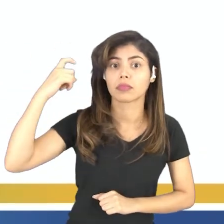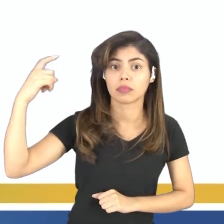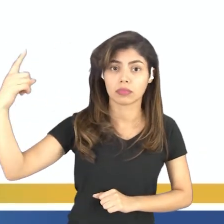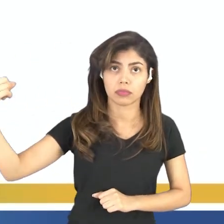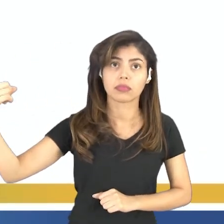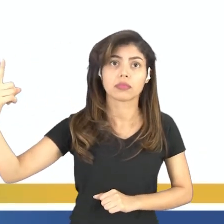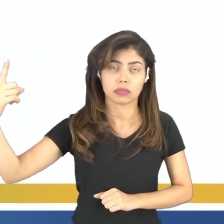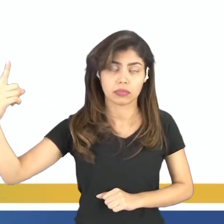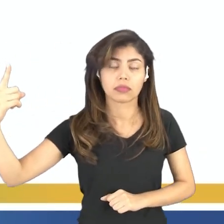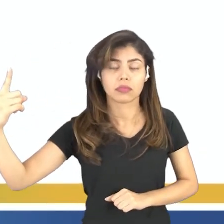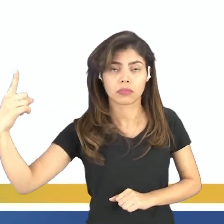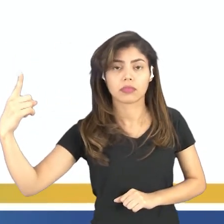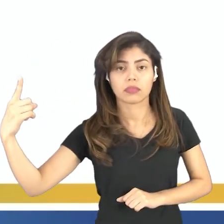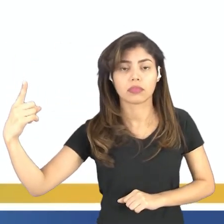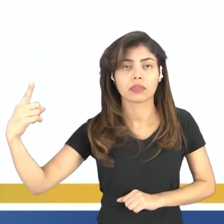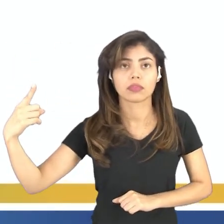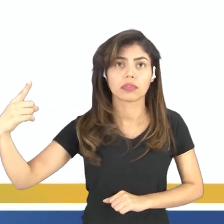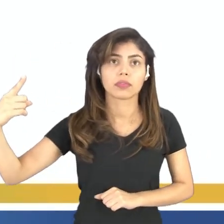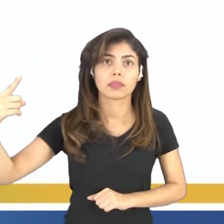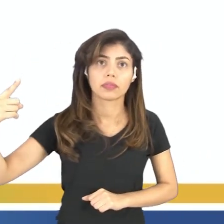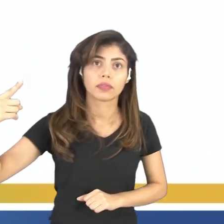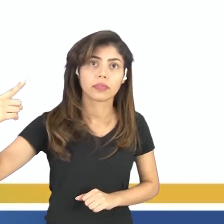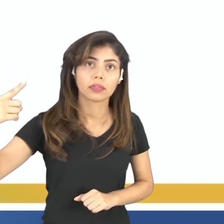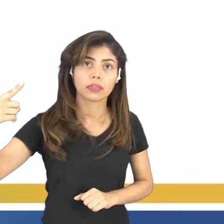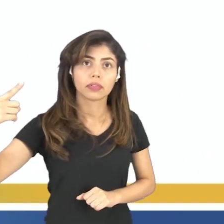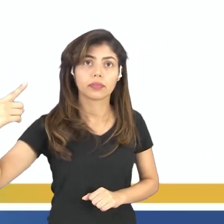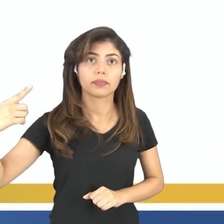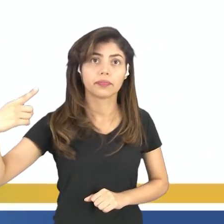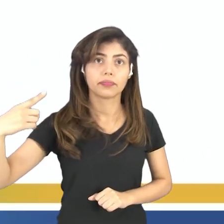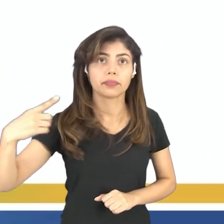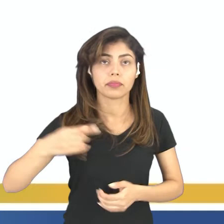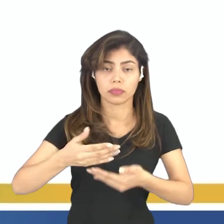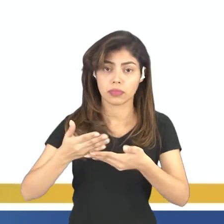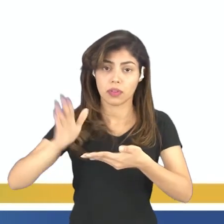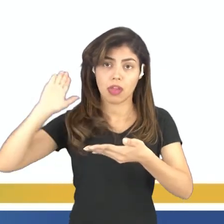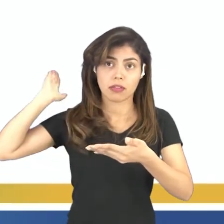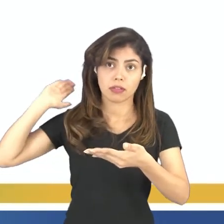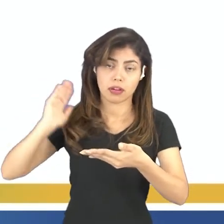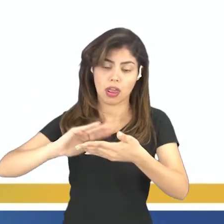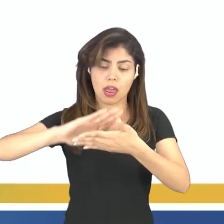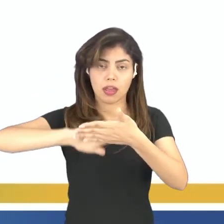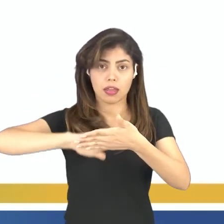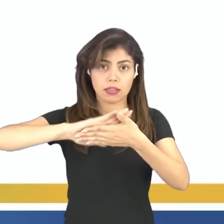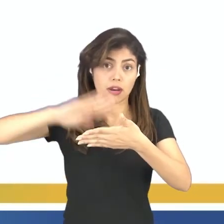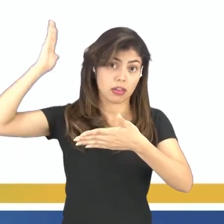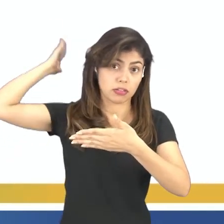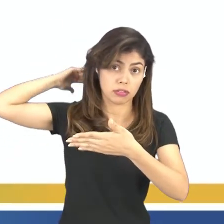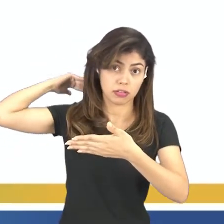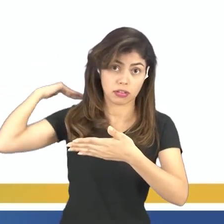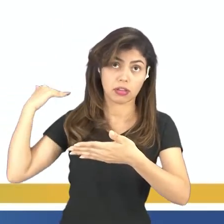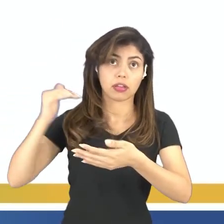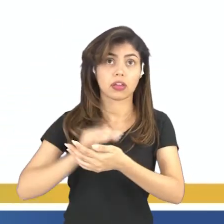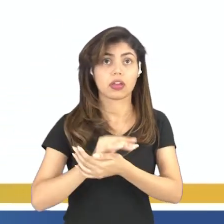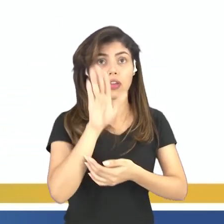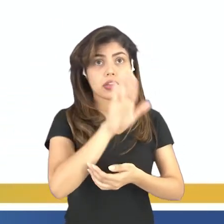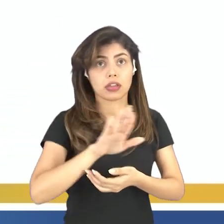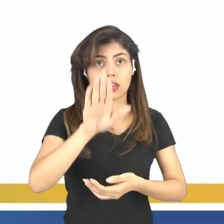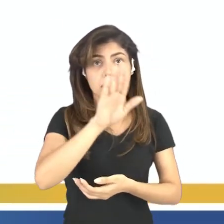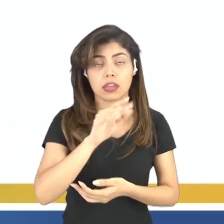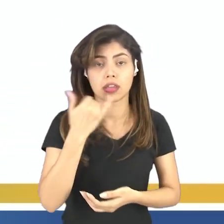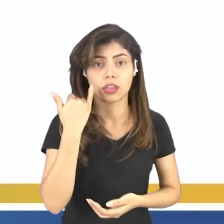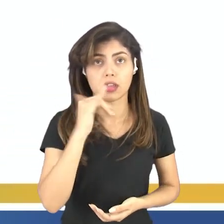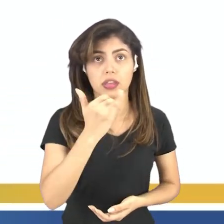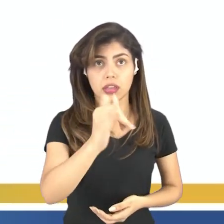dela, vocês vão sentir, né, uma temperaturazinha mais elevada. Essa elevação de temperatura se dá exatamente pela